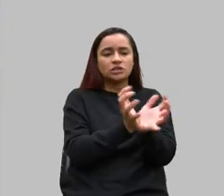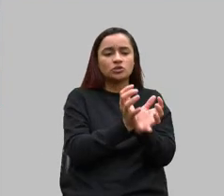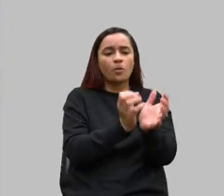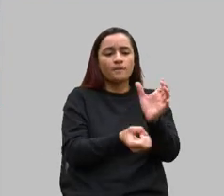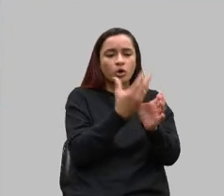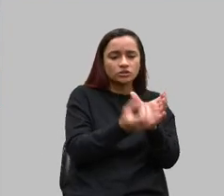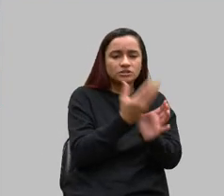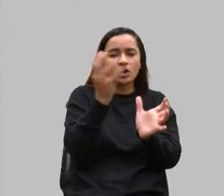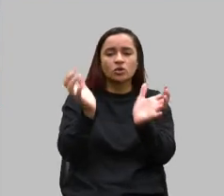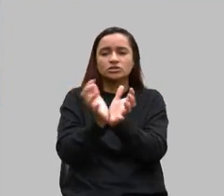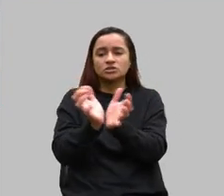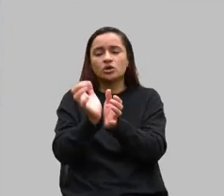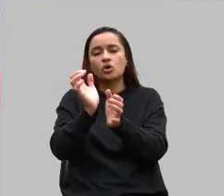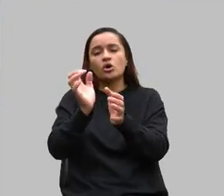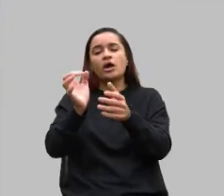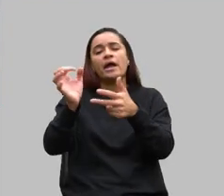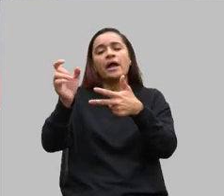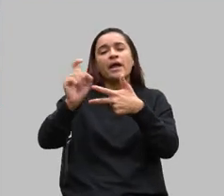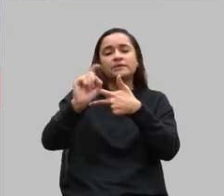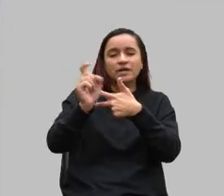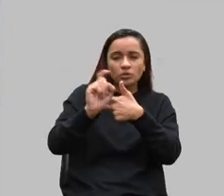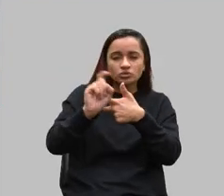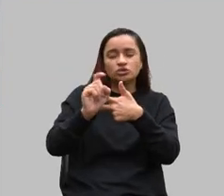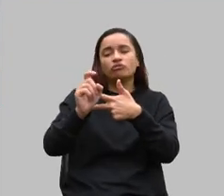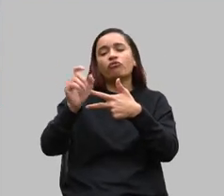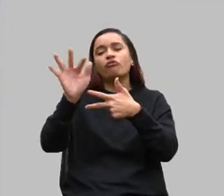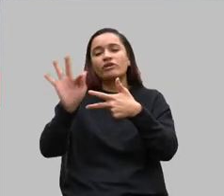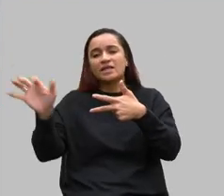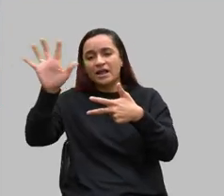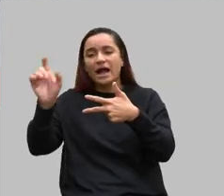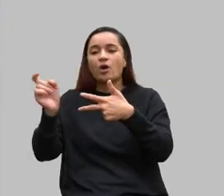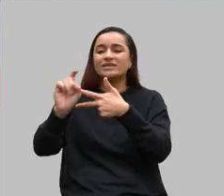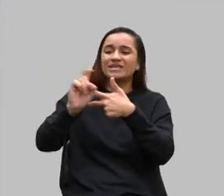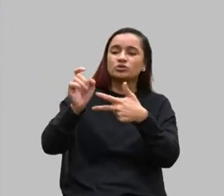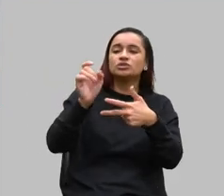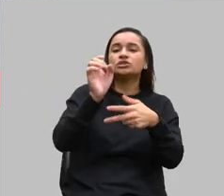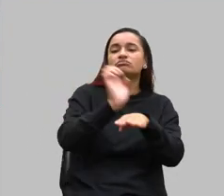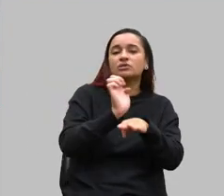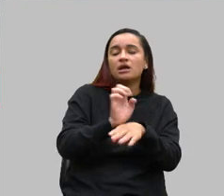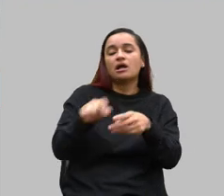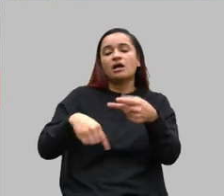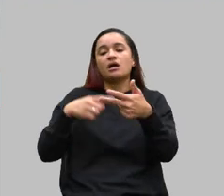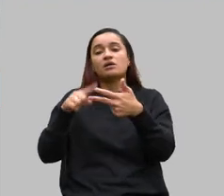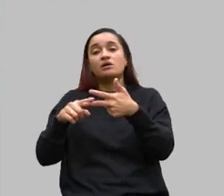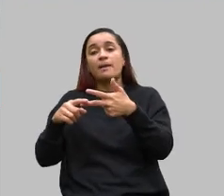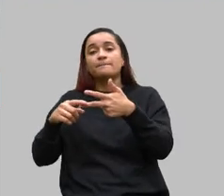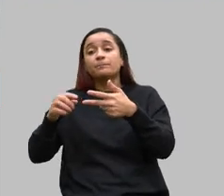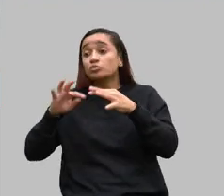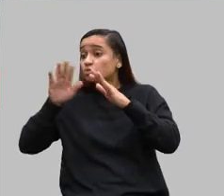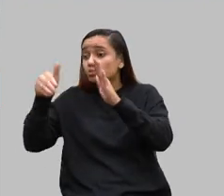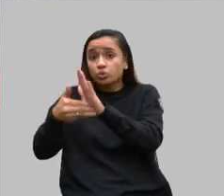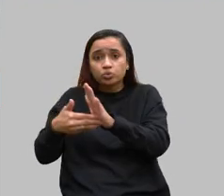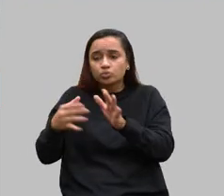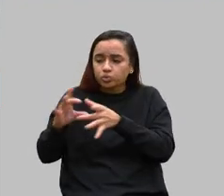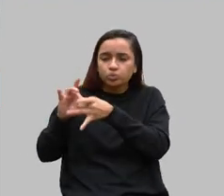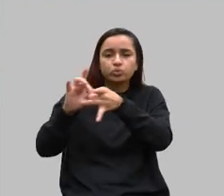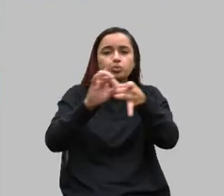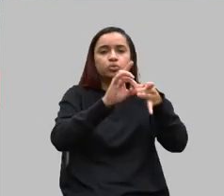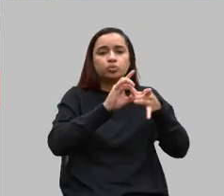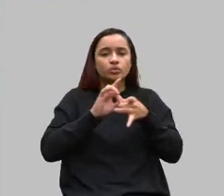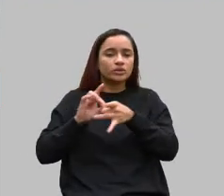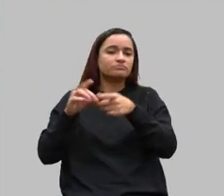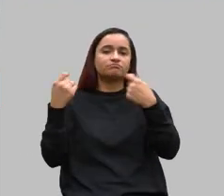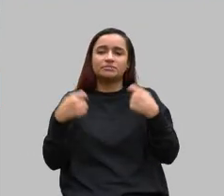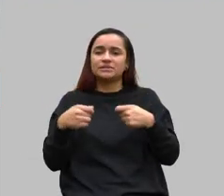executivo Federal né a bancada Estadual a bancada mineira Federal tem que estar todo mundo unido Independente de qualquer questão